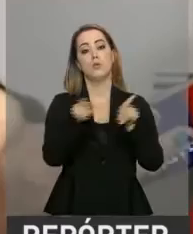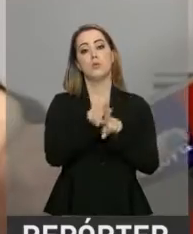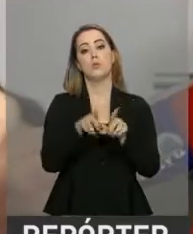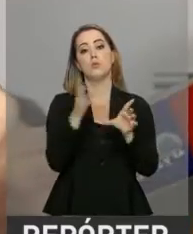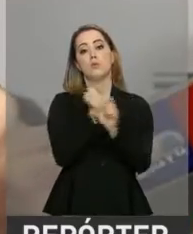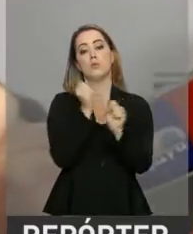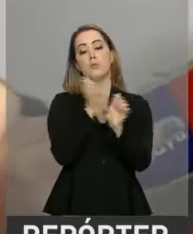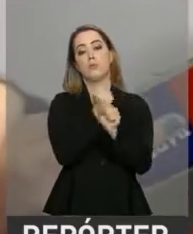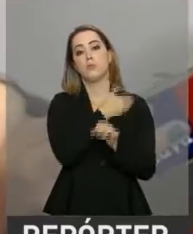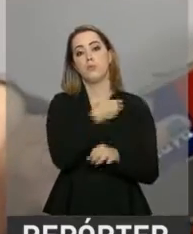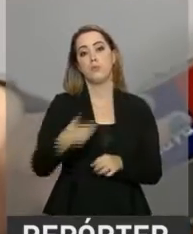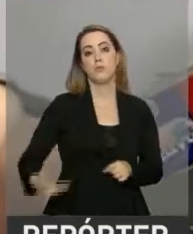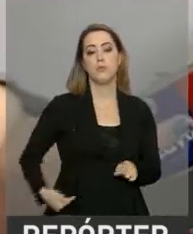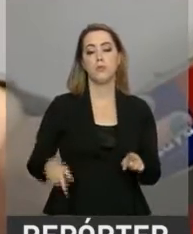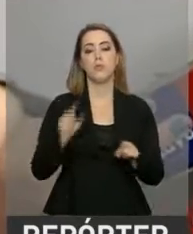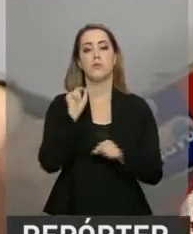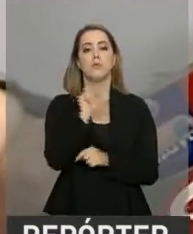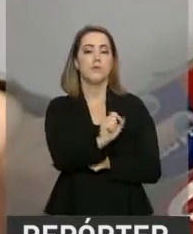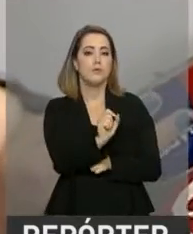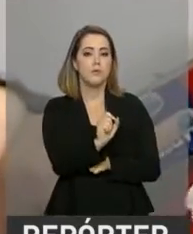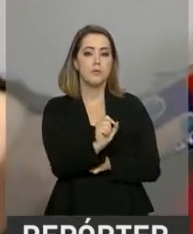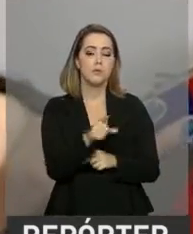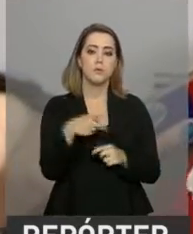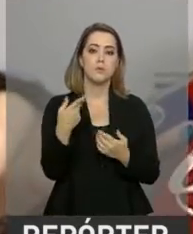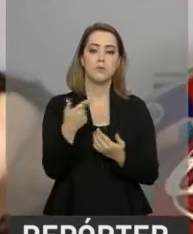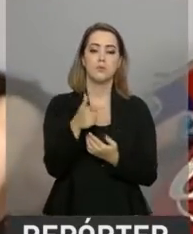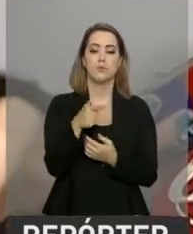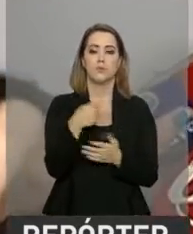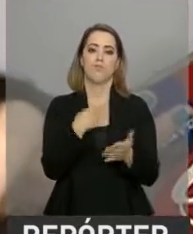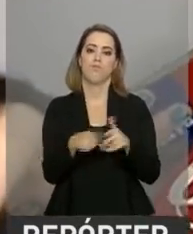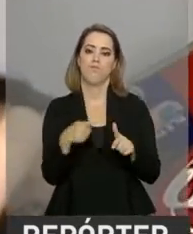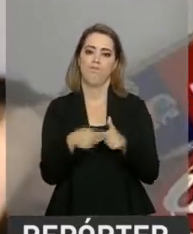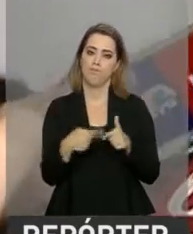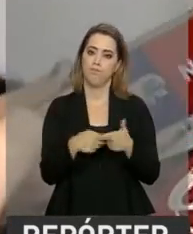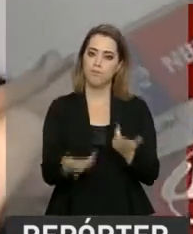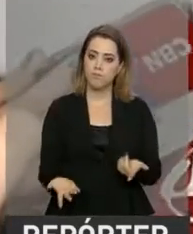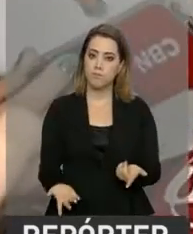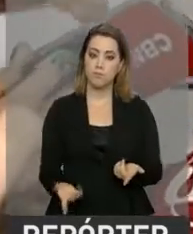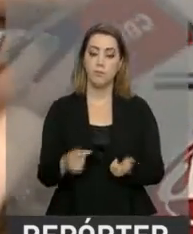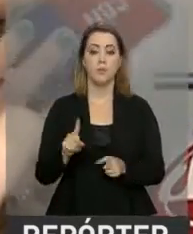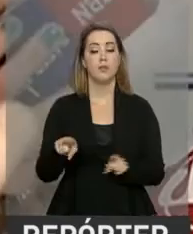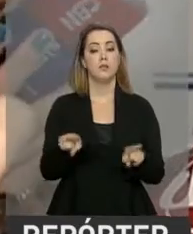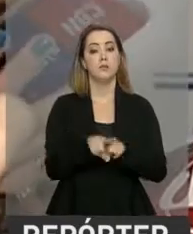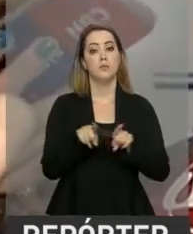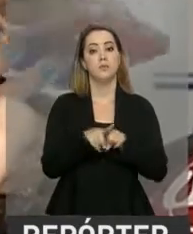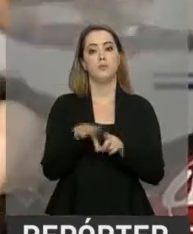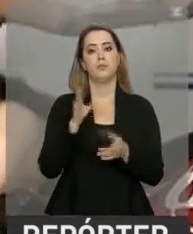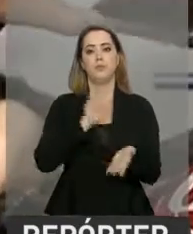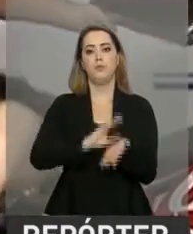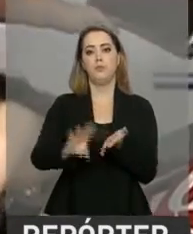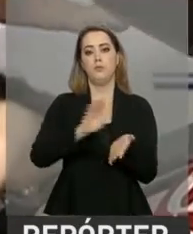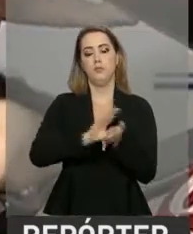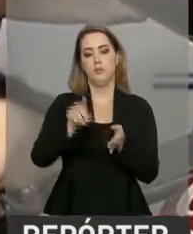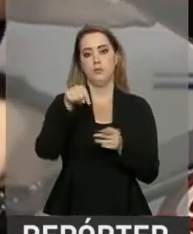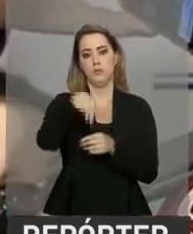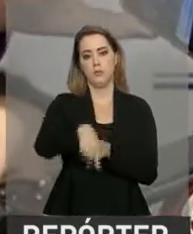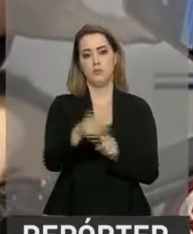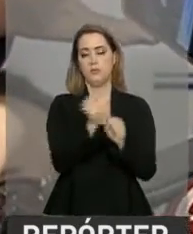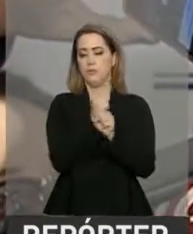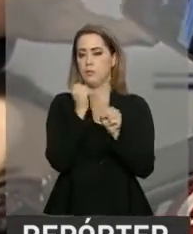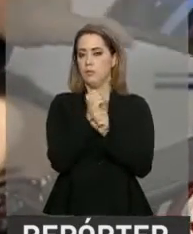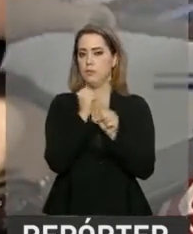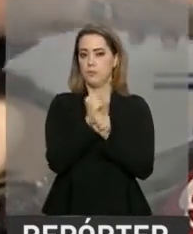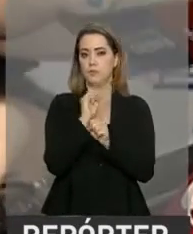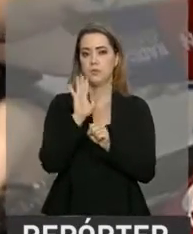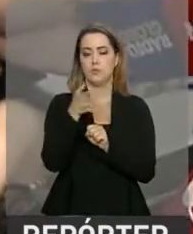públicas, para que essas expectativas não sejam frustradas. E, né, os investimentos aqui na área de infraestrutura, como nós